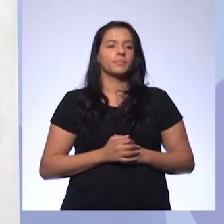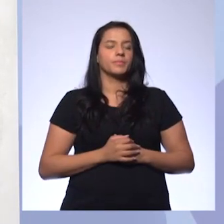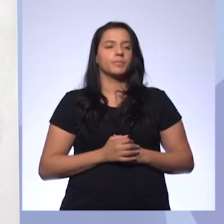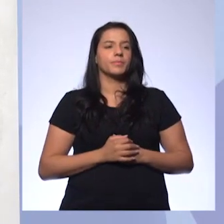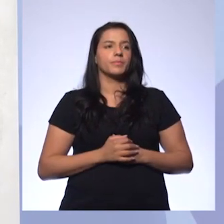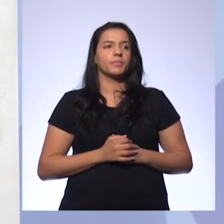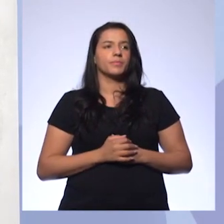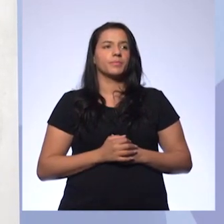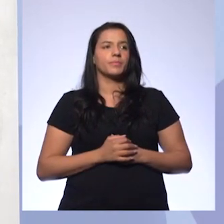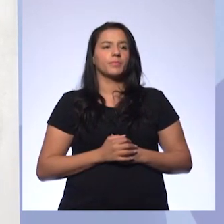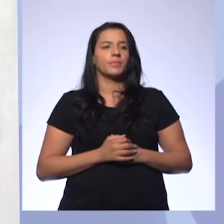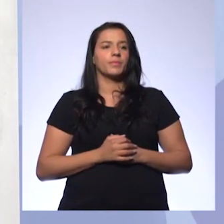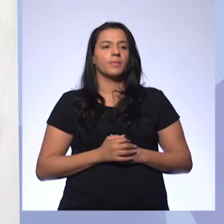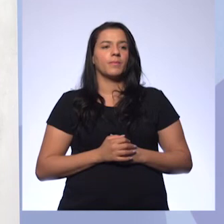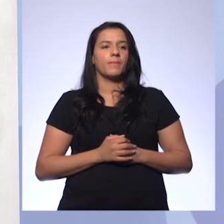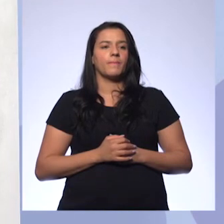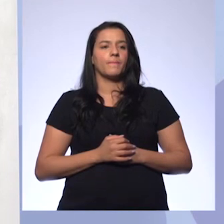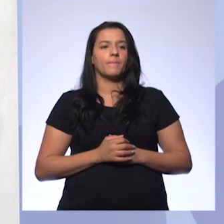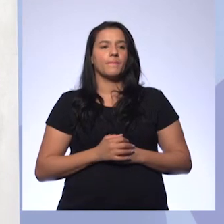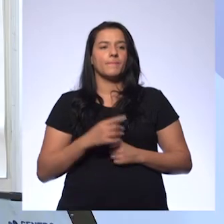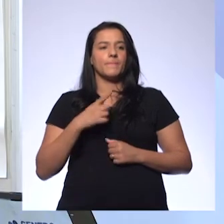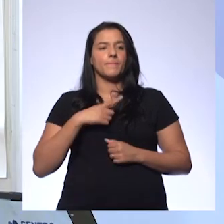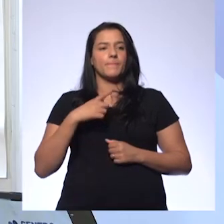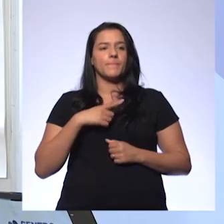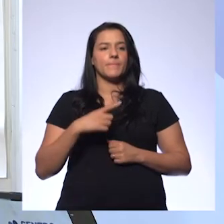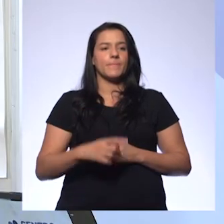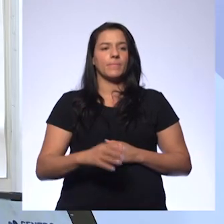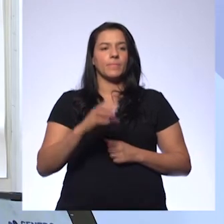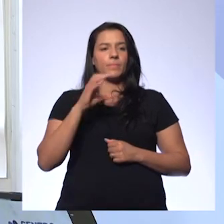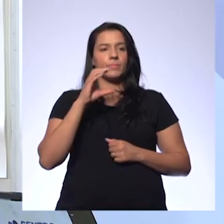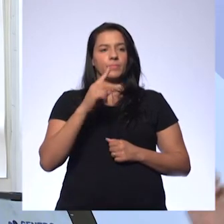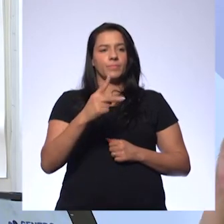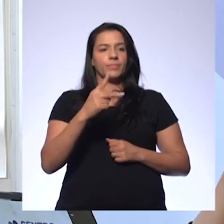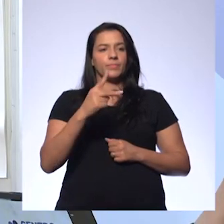Aí, vamos pegar só o segundo aqui, só para dizer. Ó, ele tem C, ele fala que é o